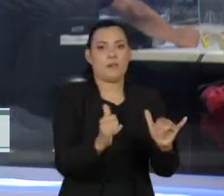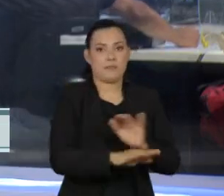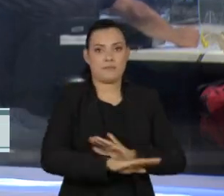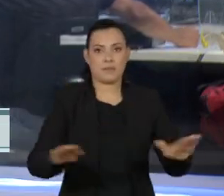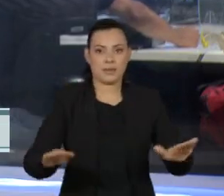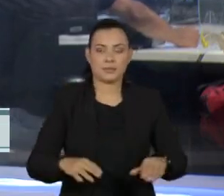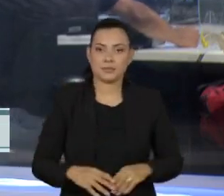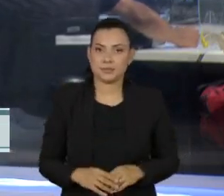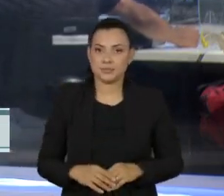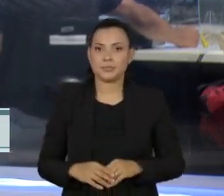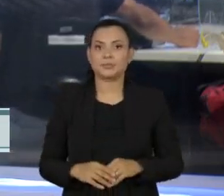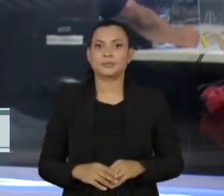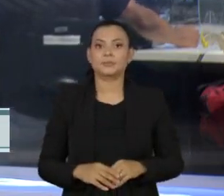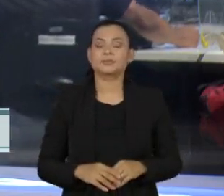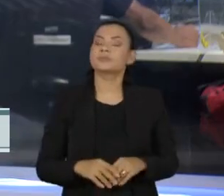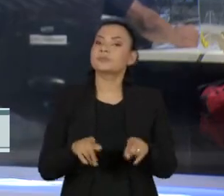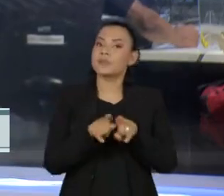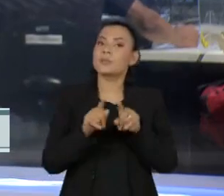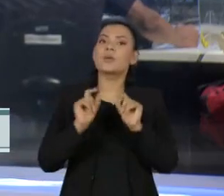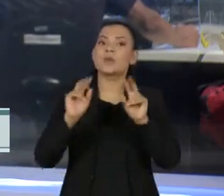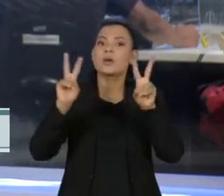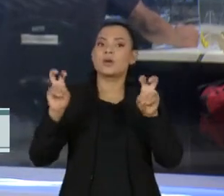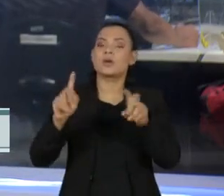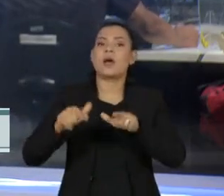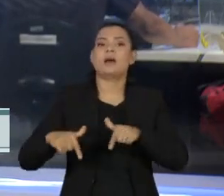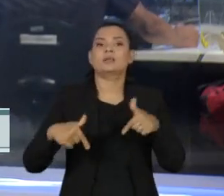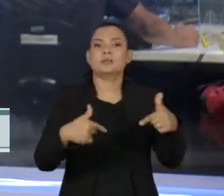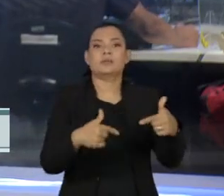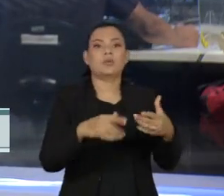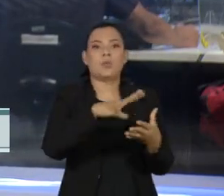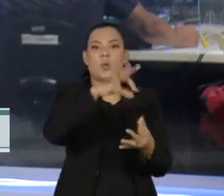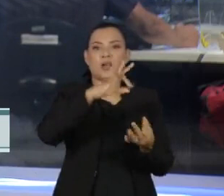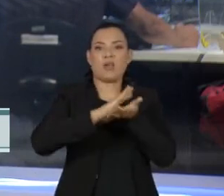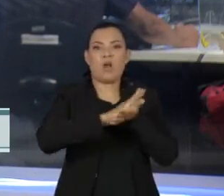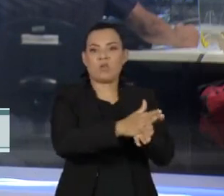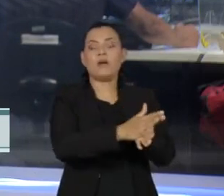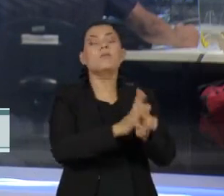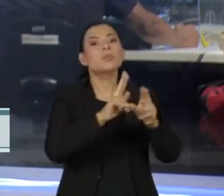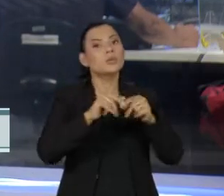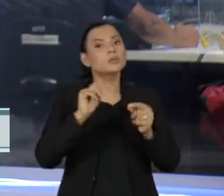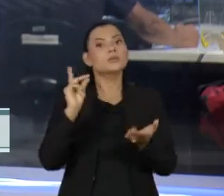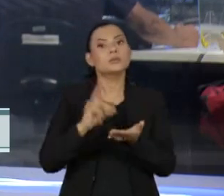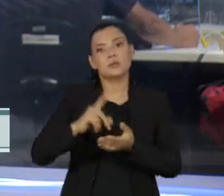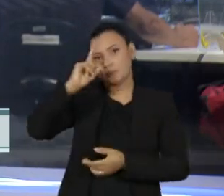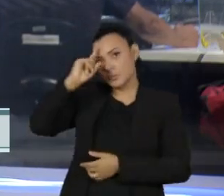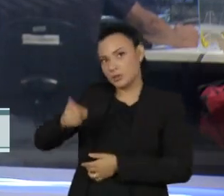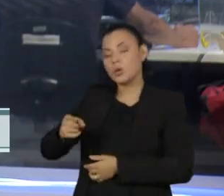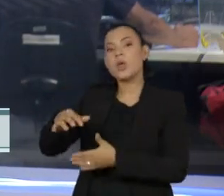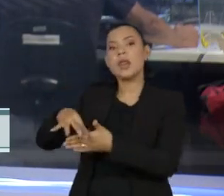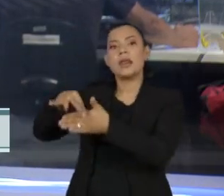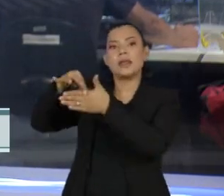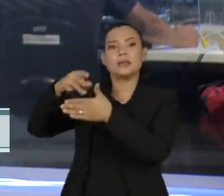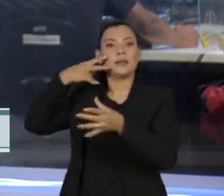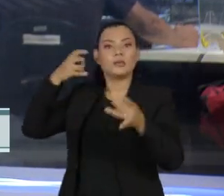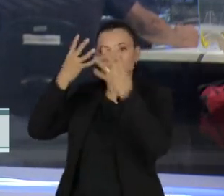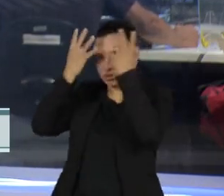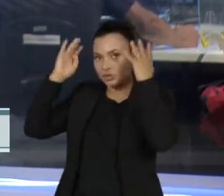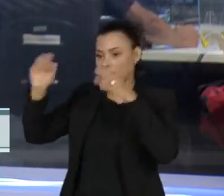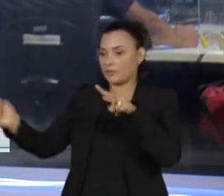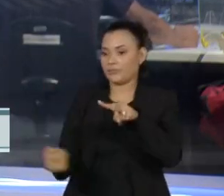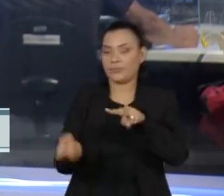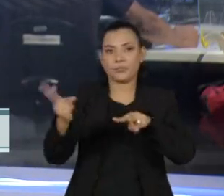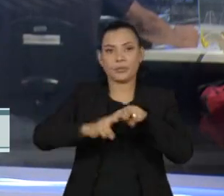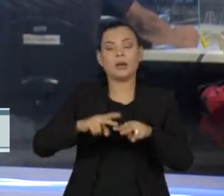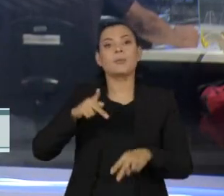e ainda sobre os atos antidemocráticos Alexandre de Moraes determinou a prisão temporária de um líder indígena a pedido